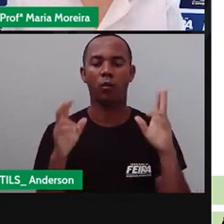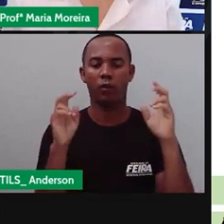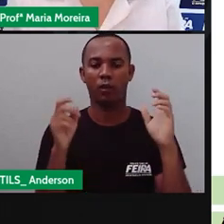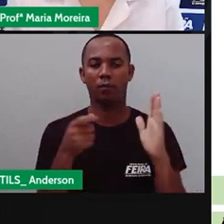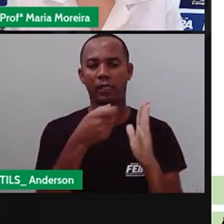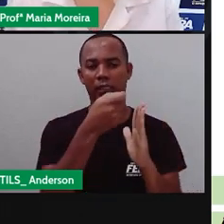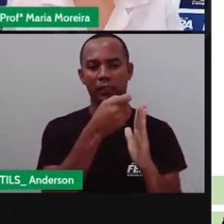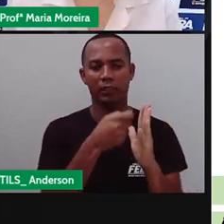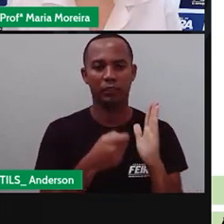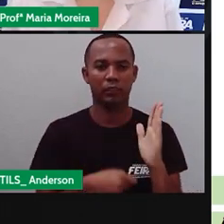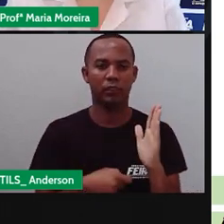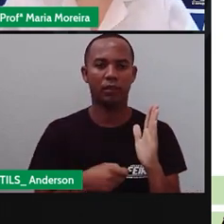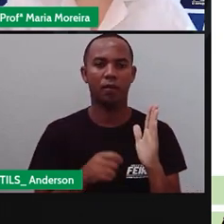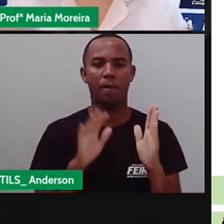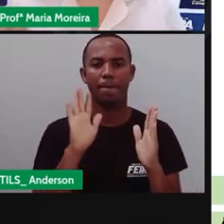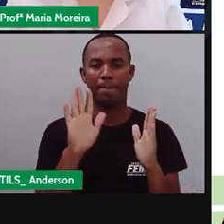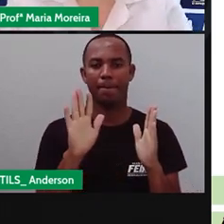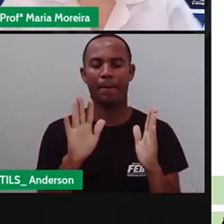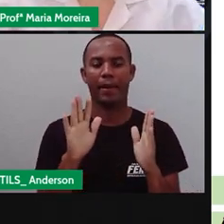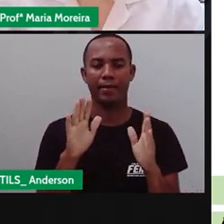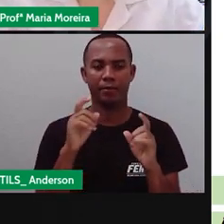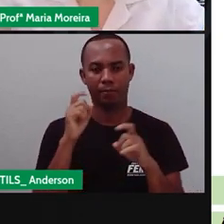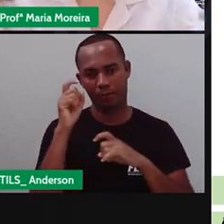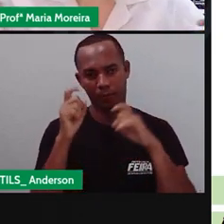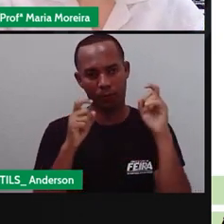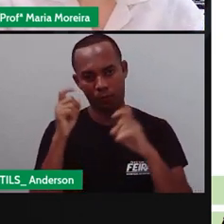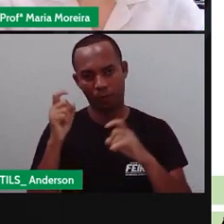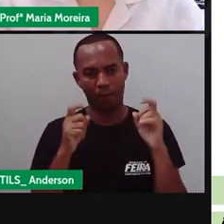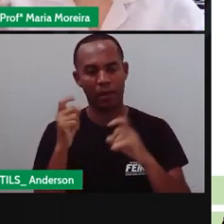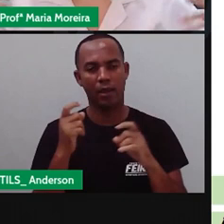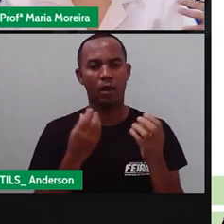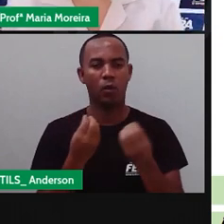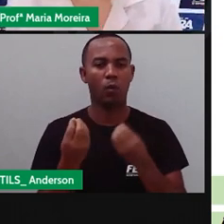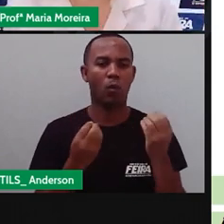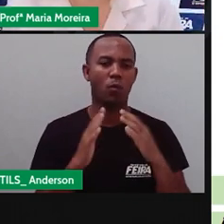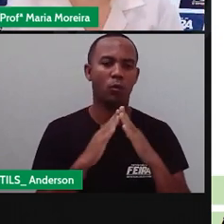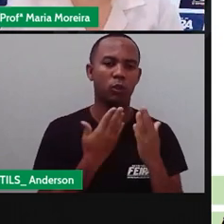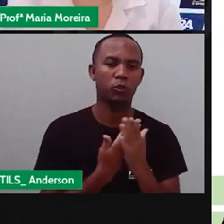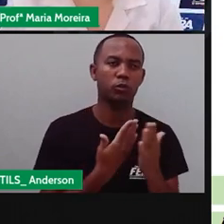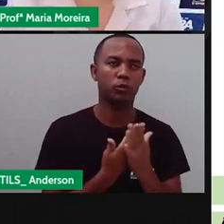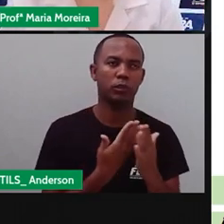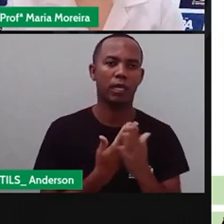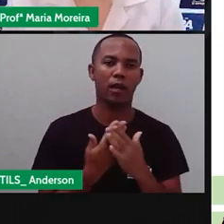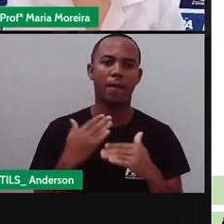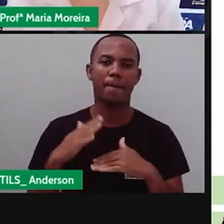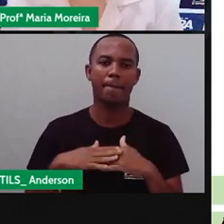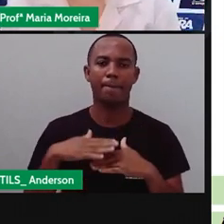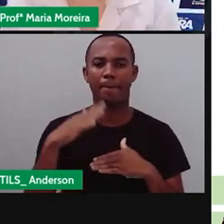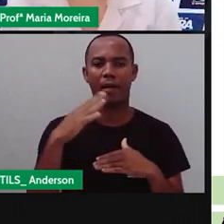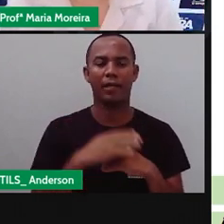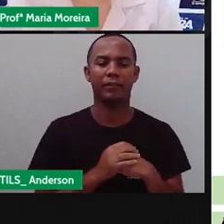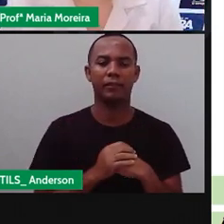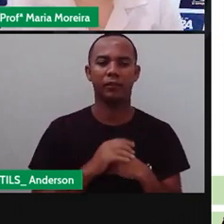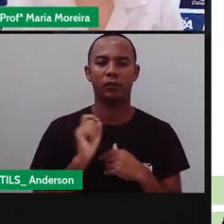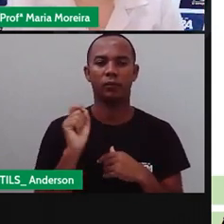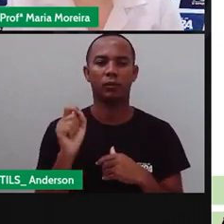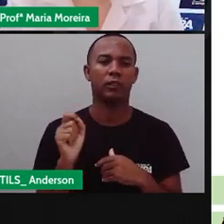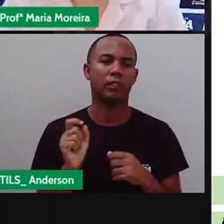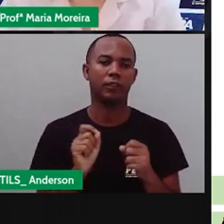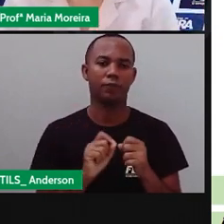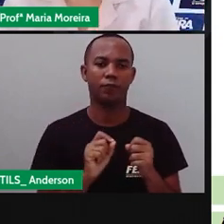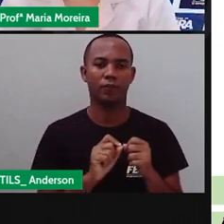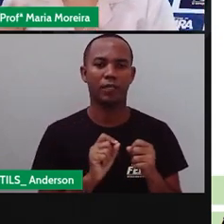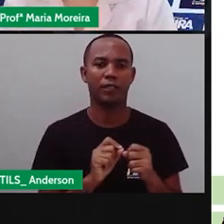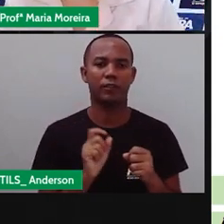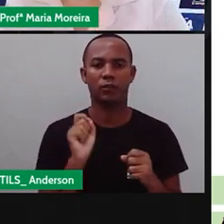vai se preocupar, se ater, se debruçar, estudar um pouco mais sobre o que de fato eles fazem, que é o